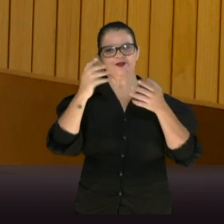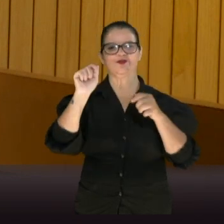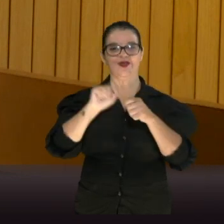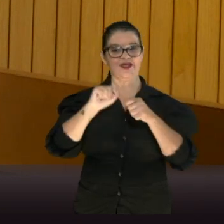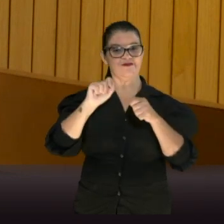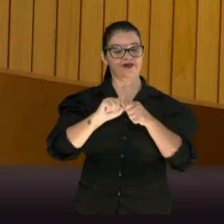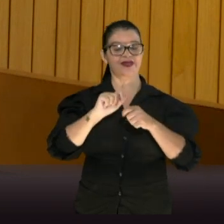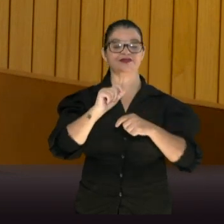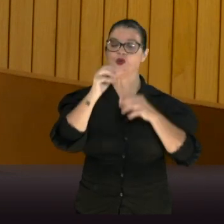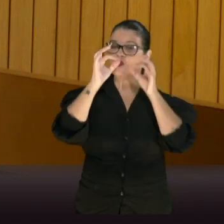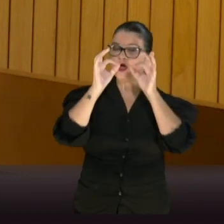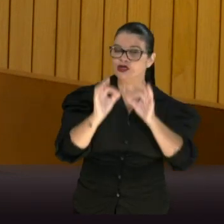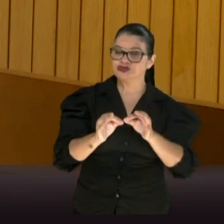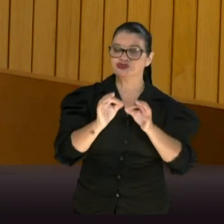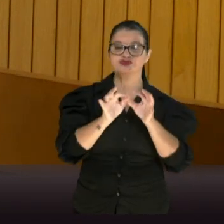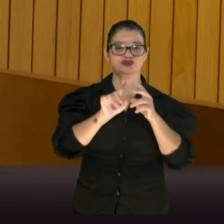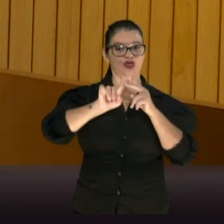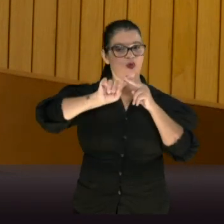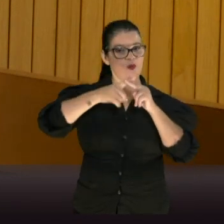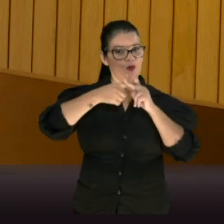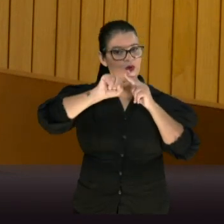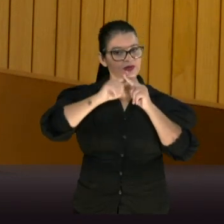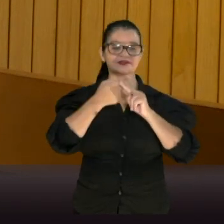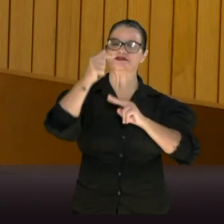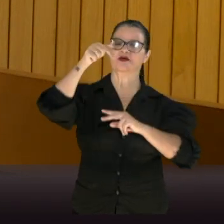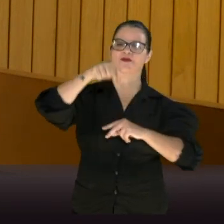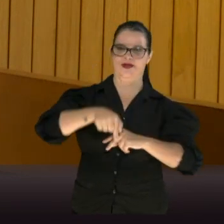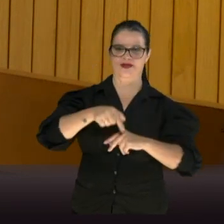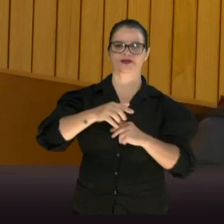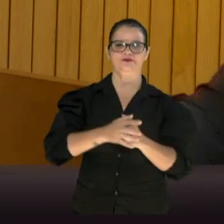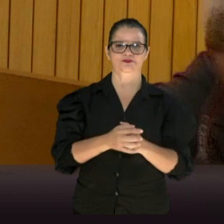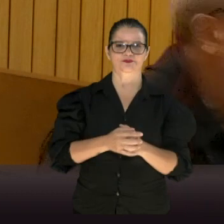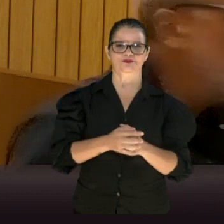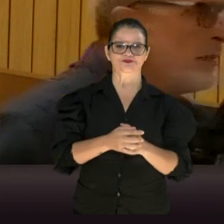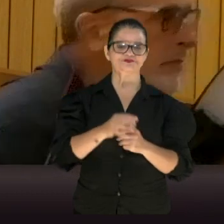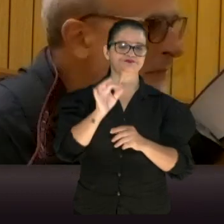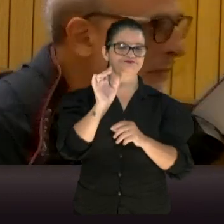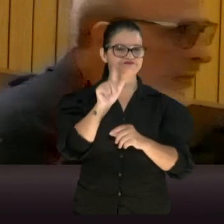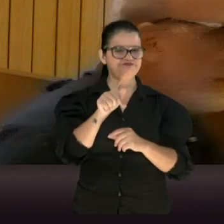uma justa correção aqui.